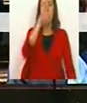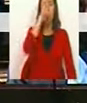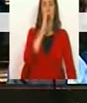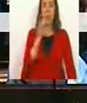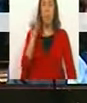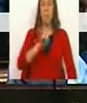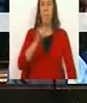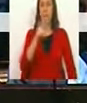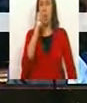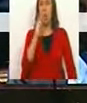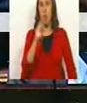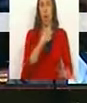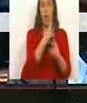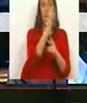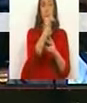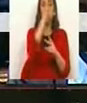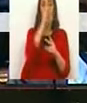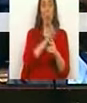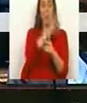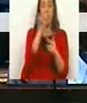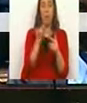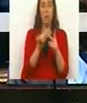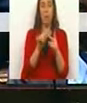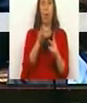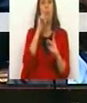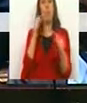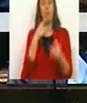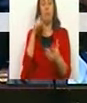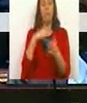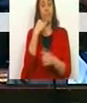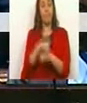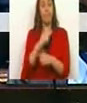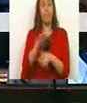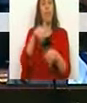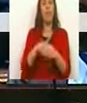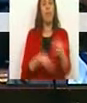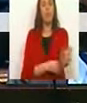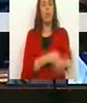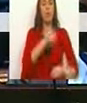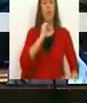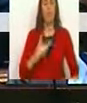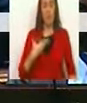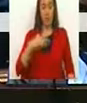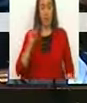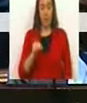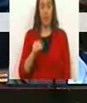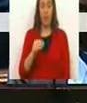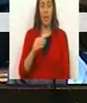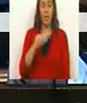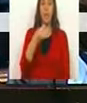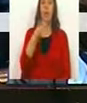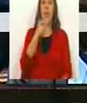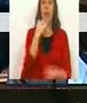e mais duas vezes na 12ª legislatura, foi sempre rejeitado com os votos do PSD, do CDS e do